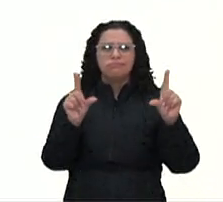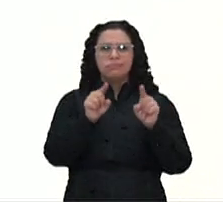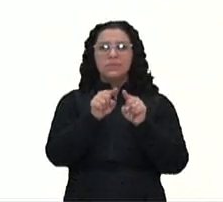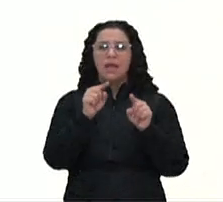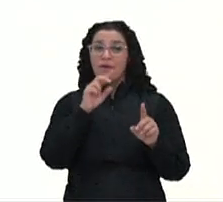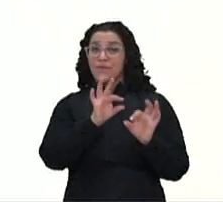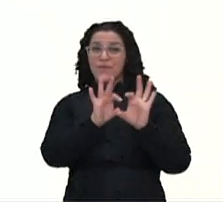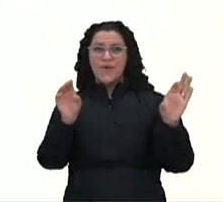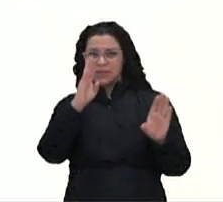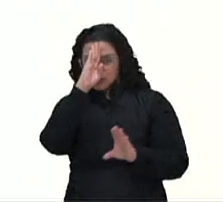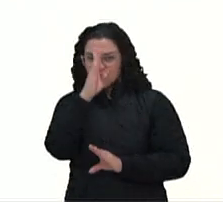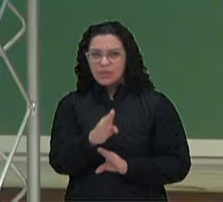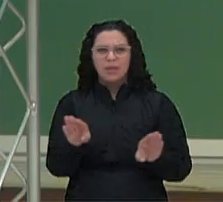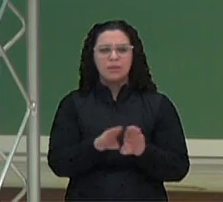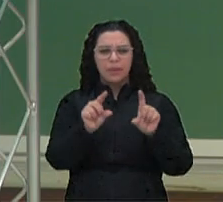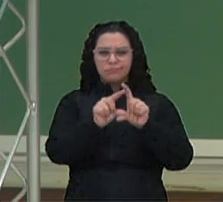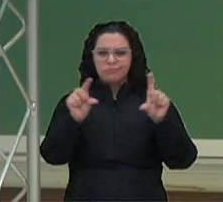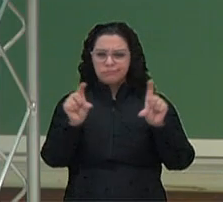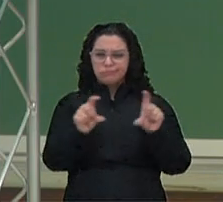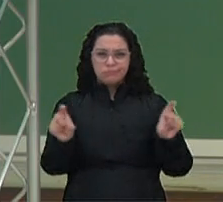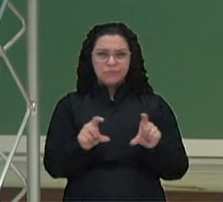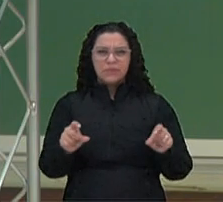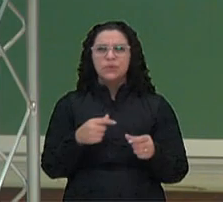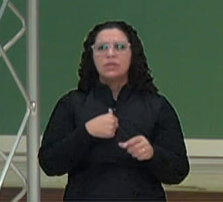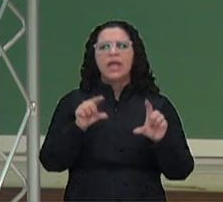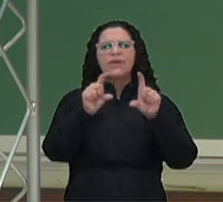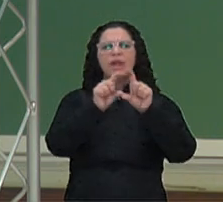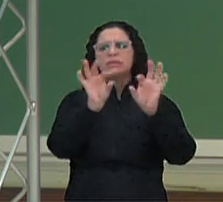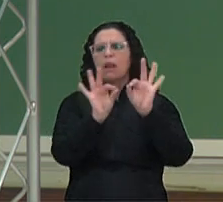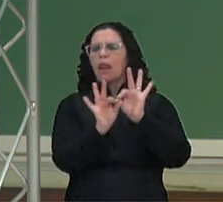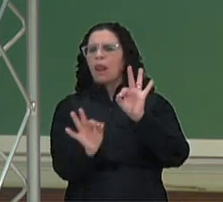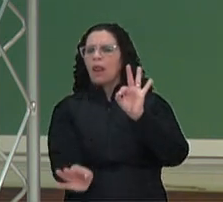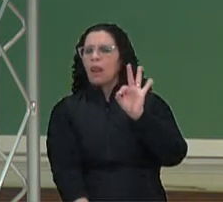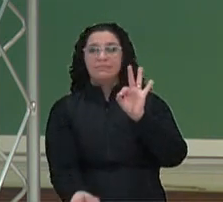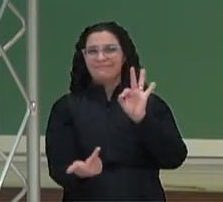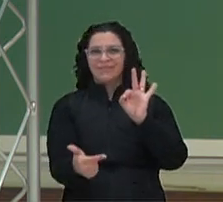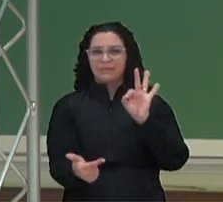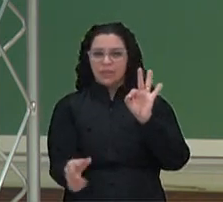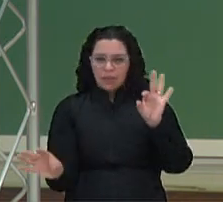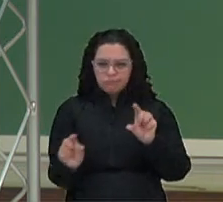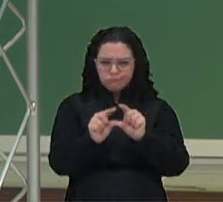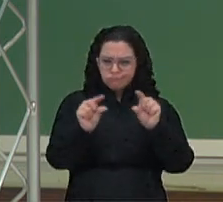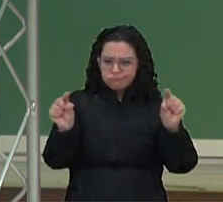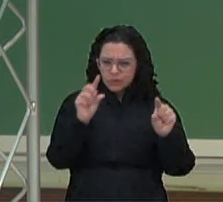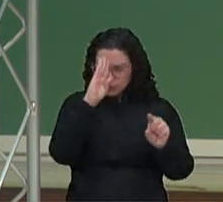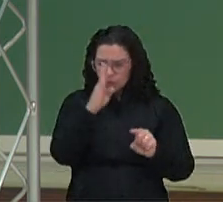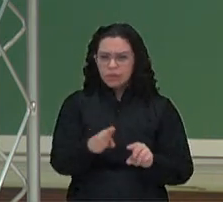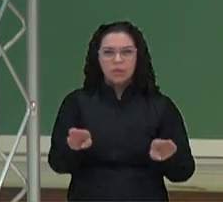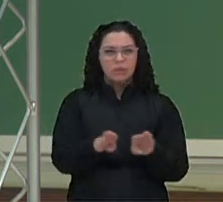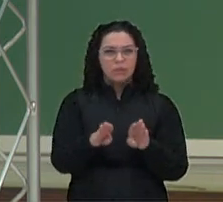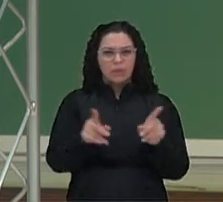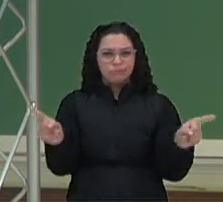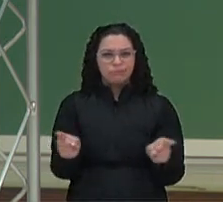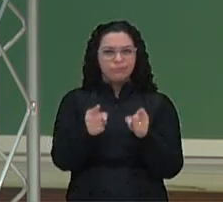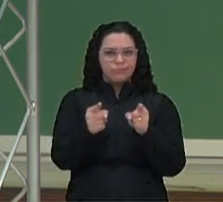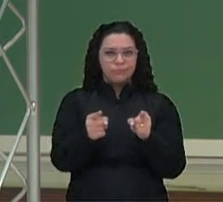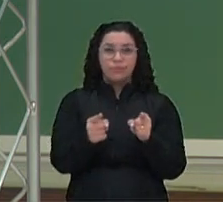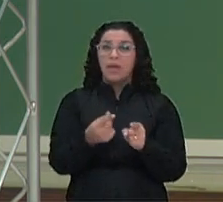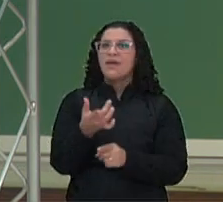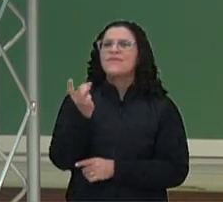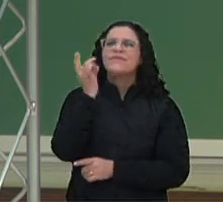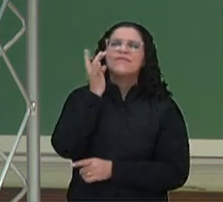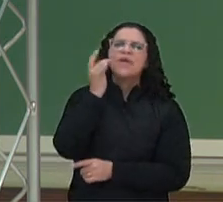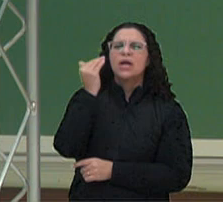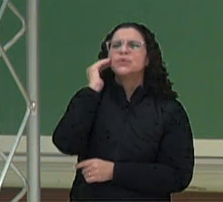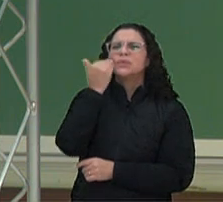orações diretas. Não, nesse tipo de texto você não encontra frases muito longas, né? São frases diretas e curtas para